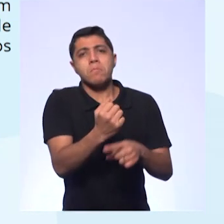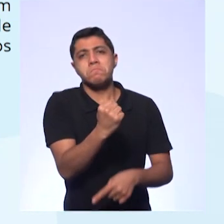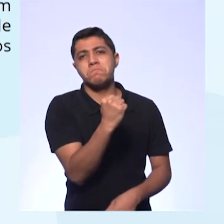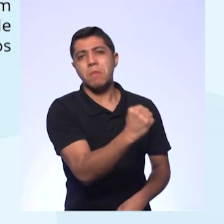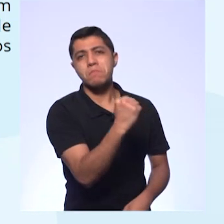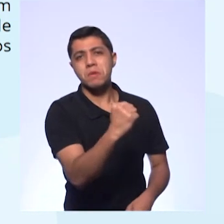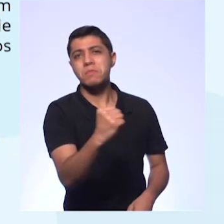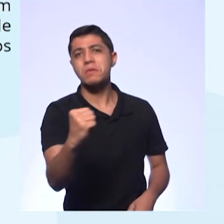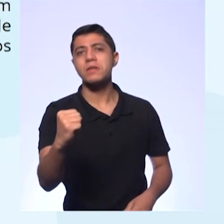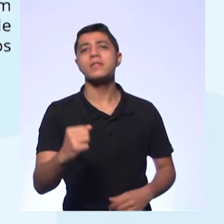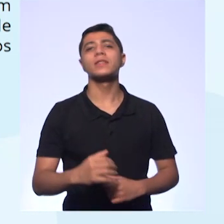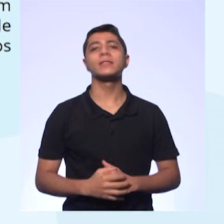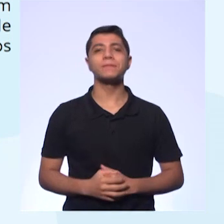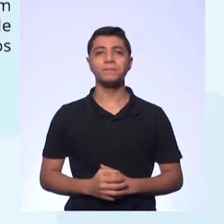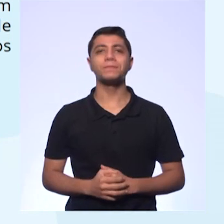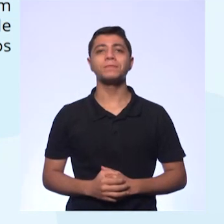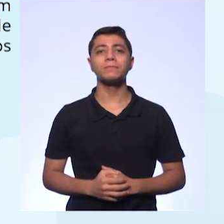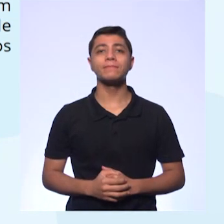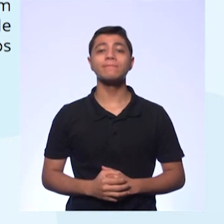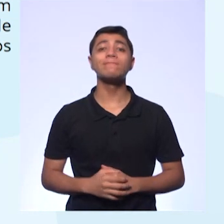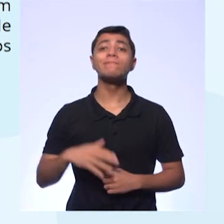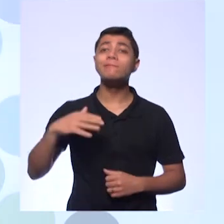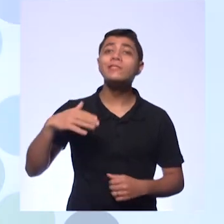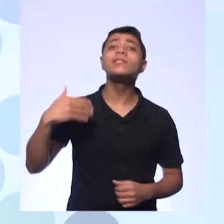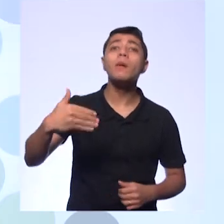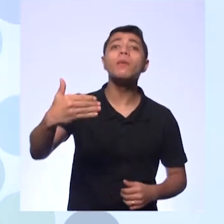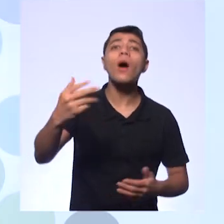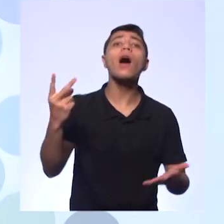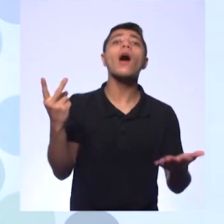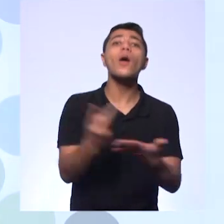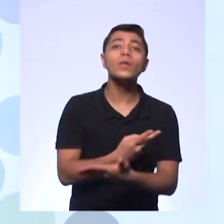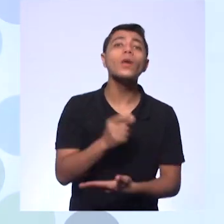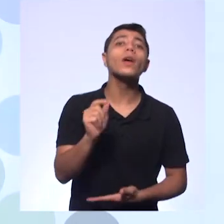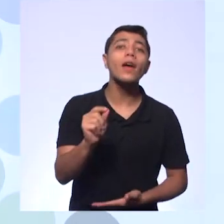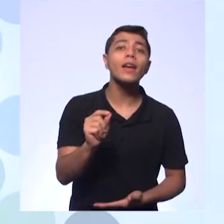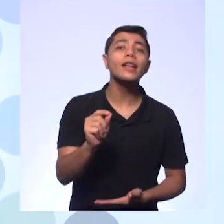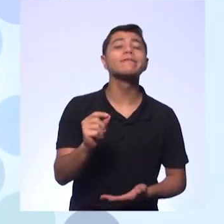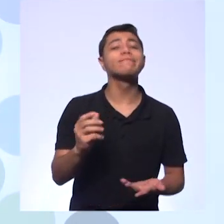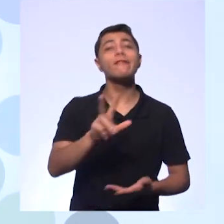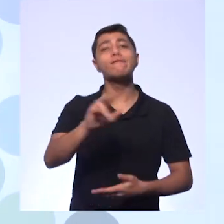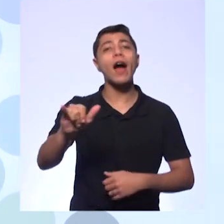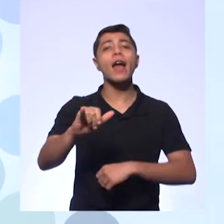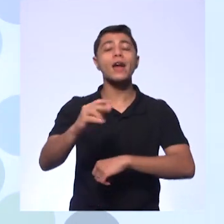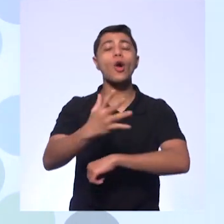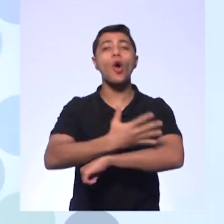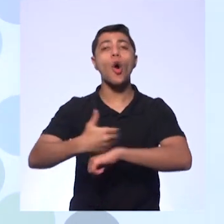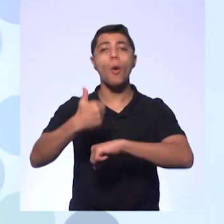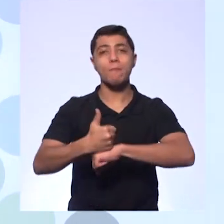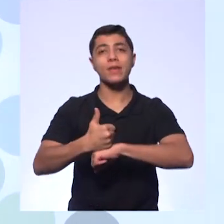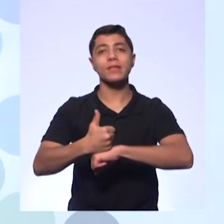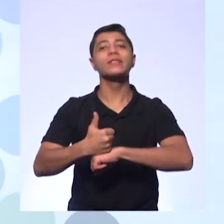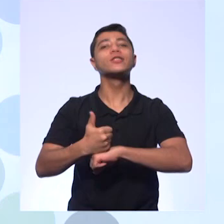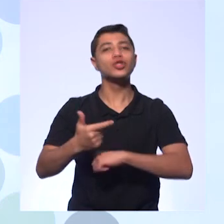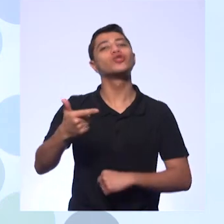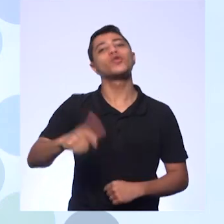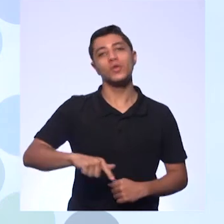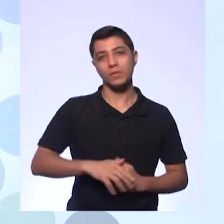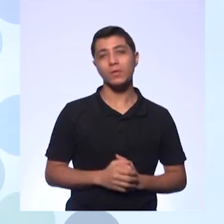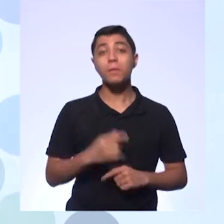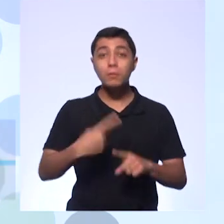o cenário fica propício para um golpe, porque as pessoas ficam pensando da seguinte maneira: olha, jacobinos chegaram ao